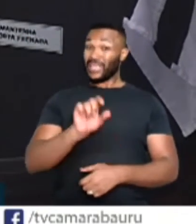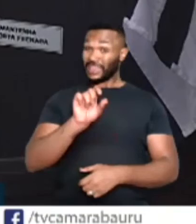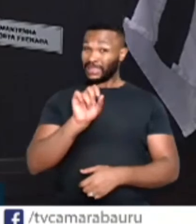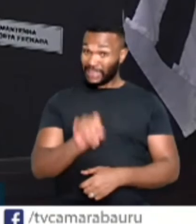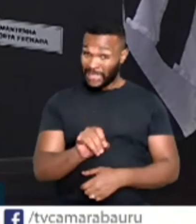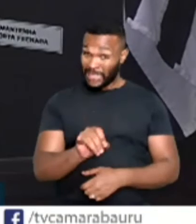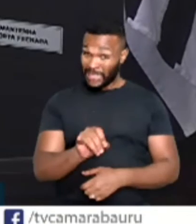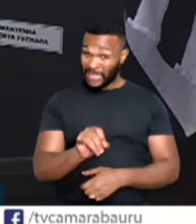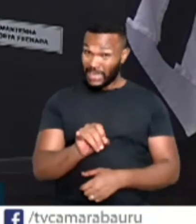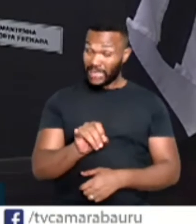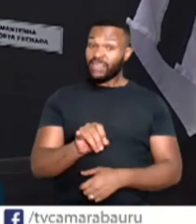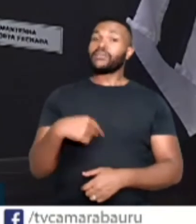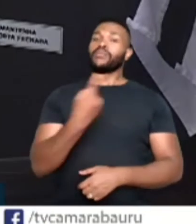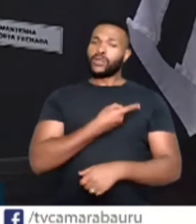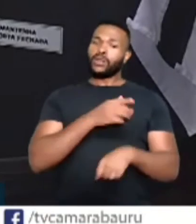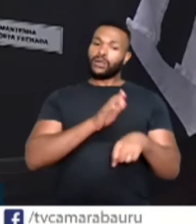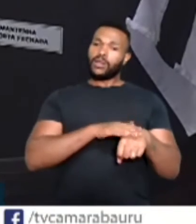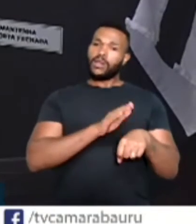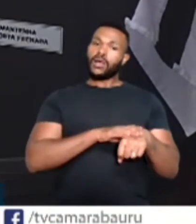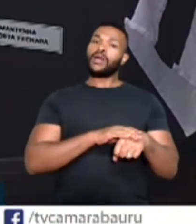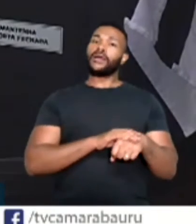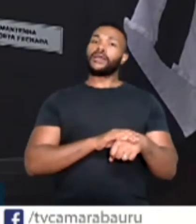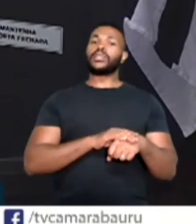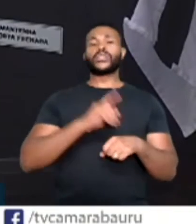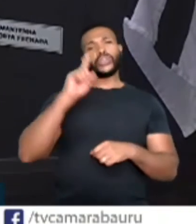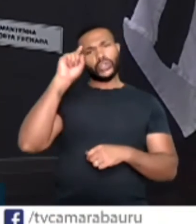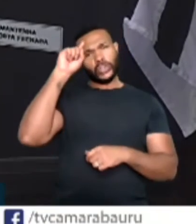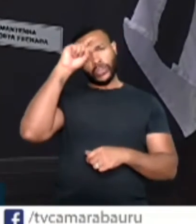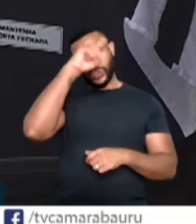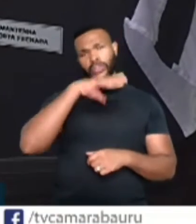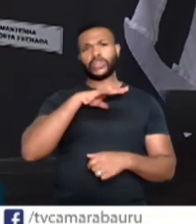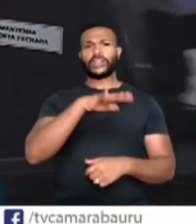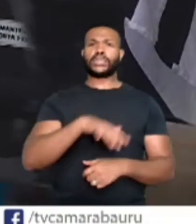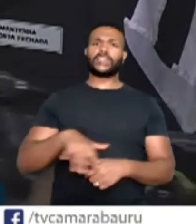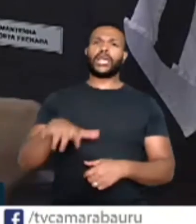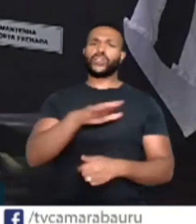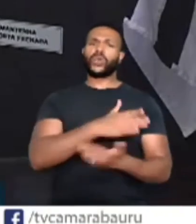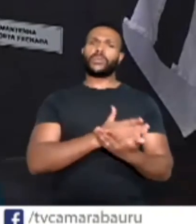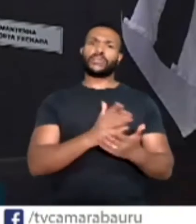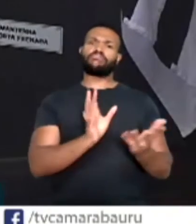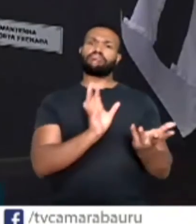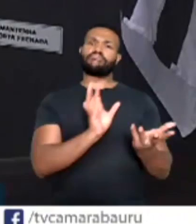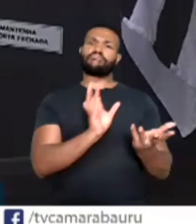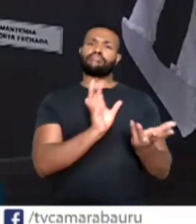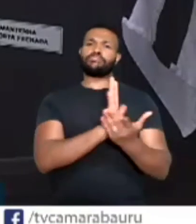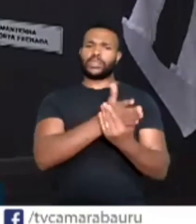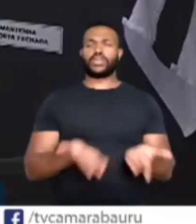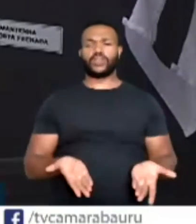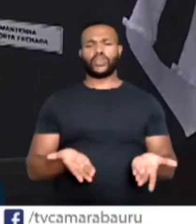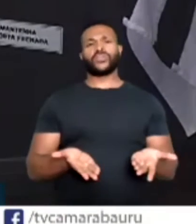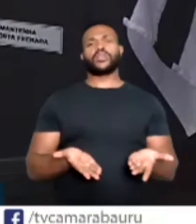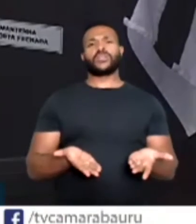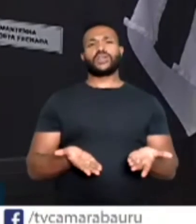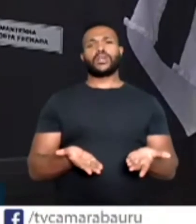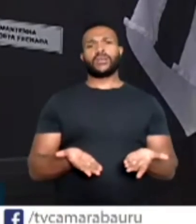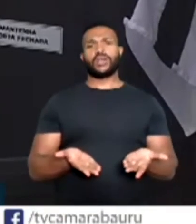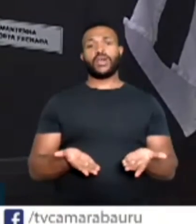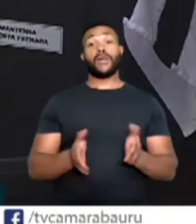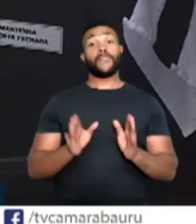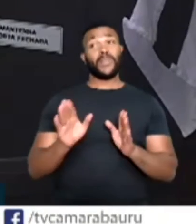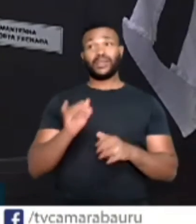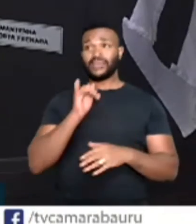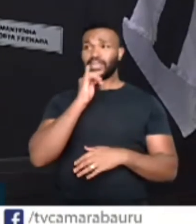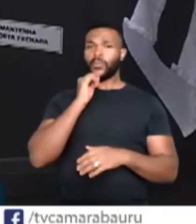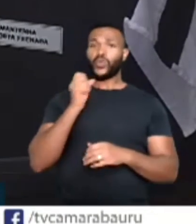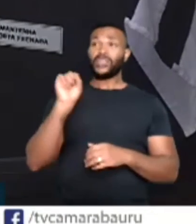tenhamos que tomar uma atitude muito dolorosa para a cidade, que é montar uma processante. Agora, faltar com o esclarecimento,